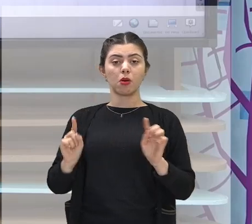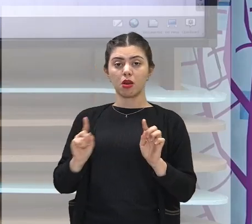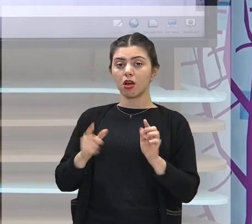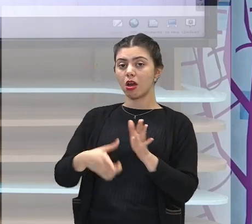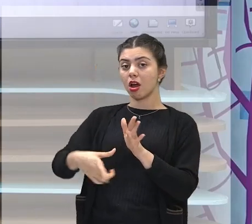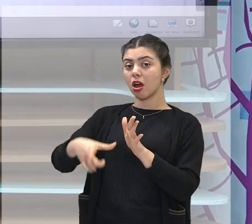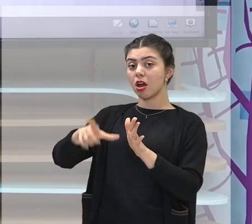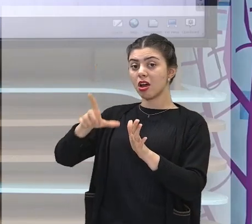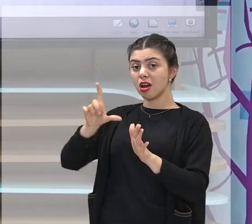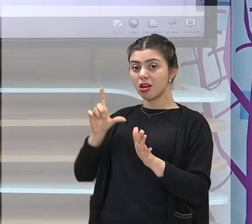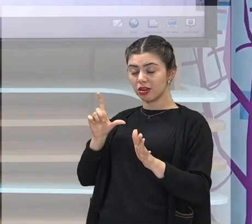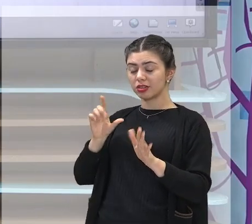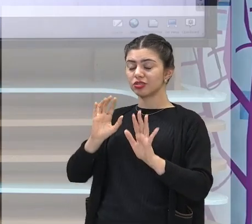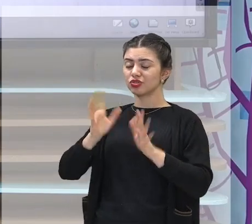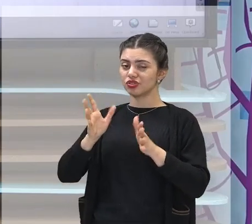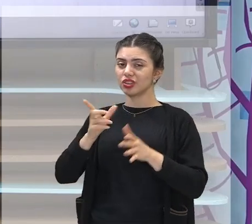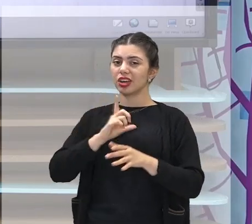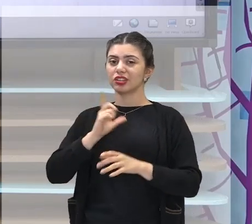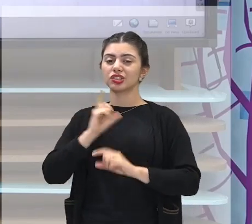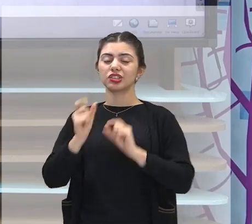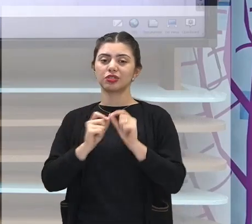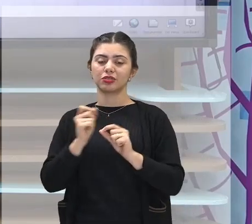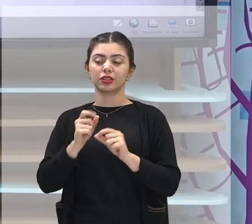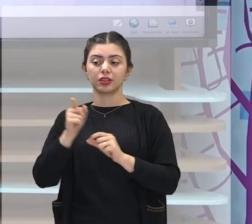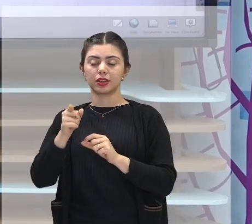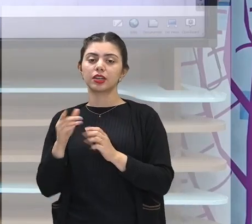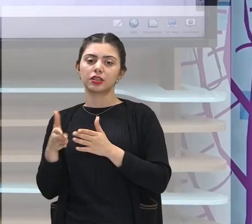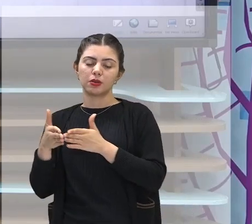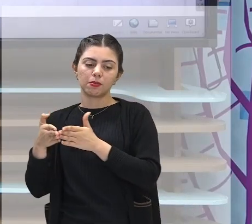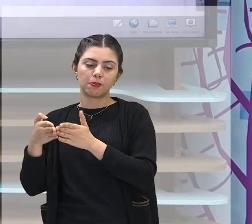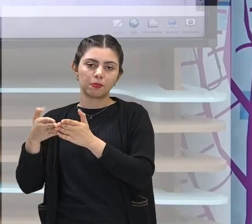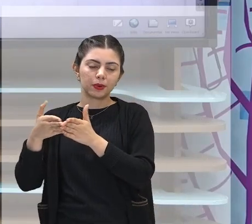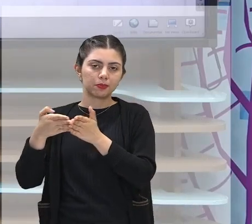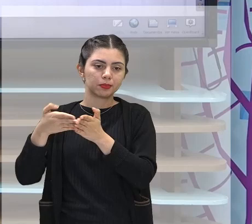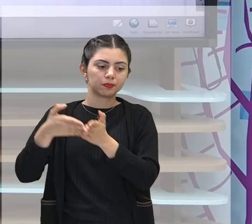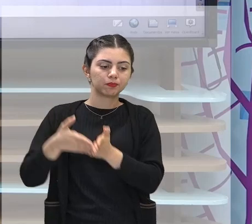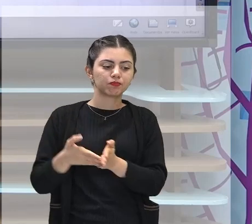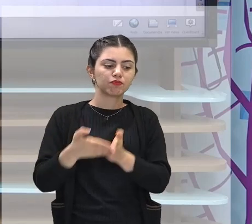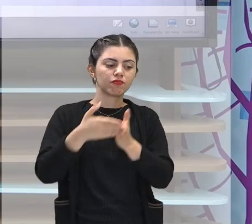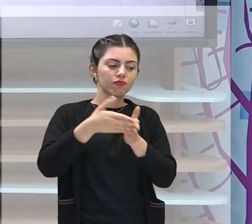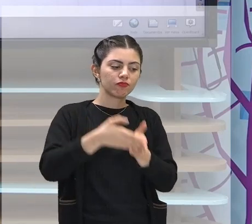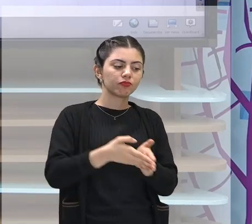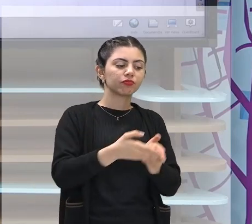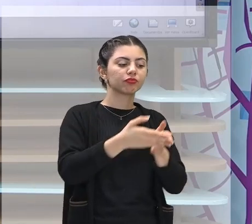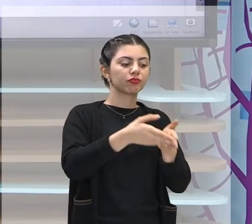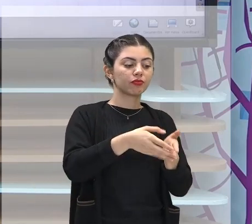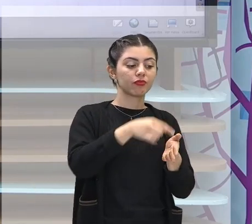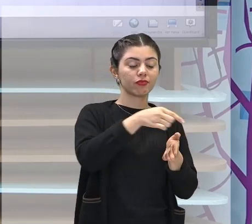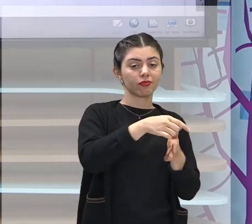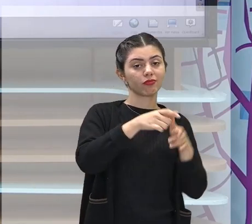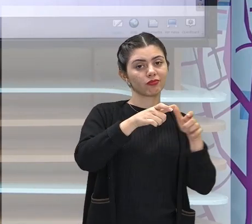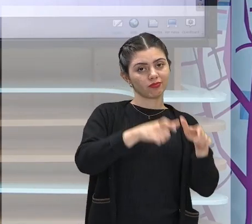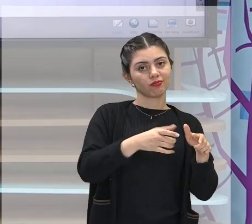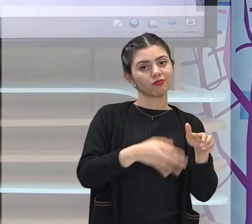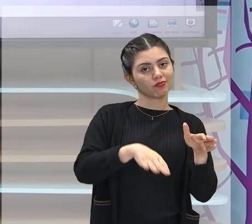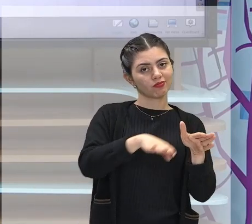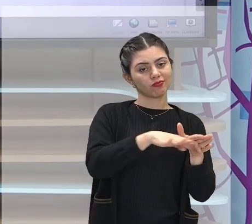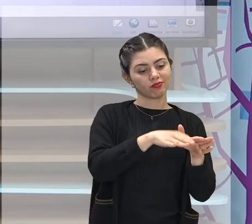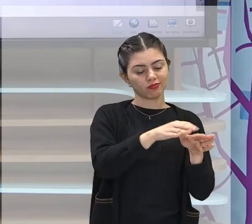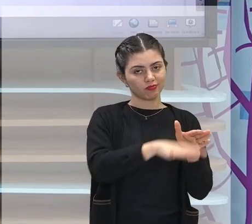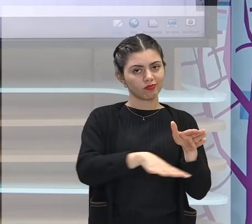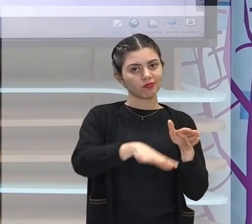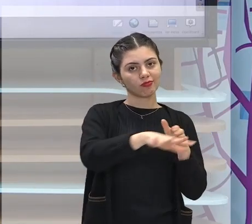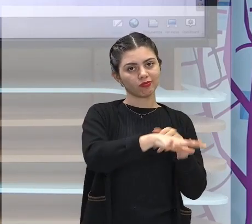já havia feito uma expedição anterior, que é justamente nesse